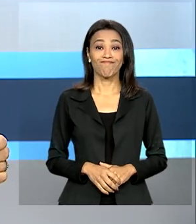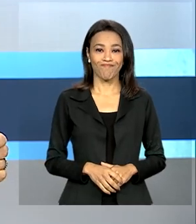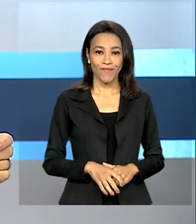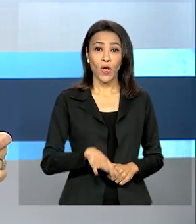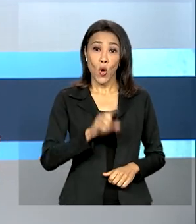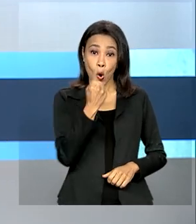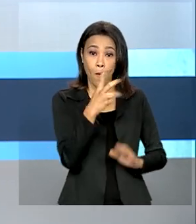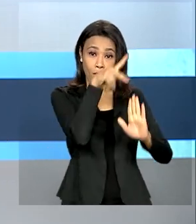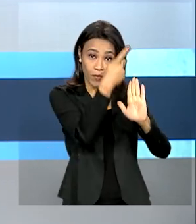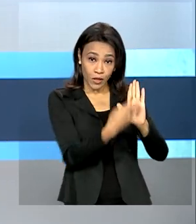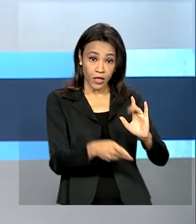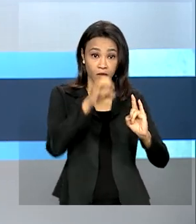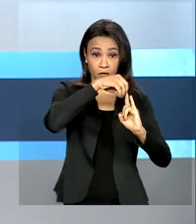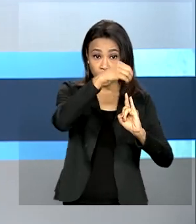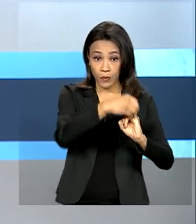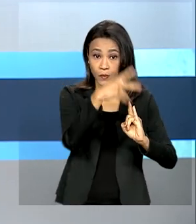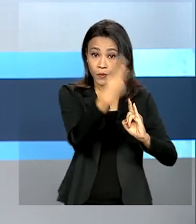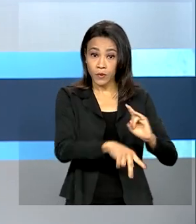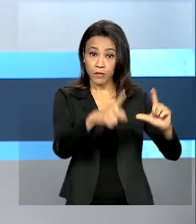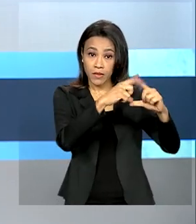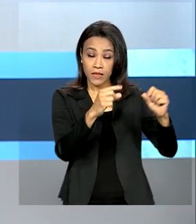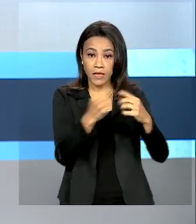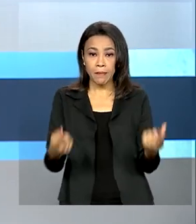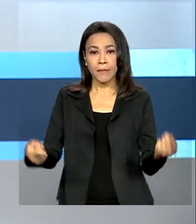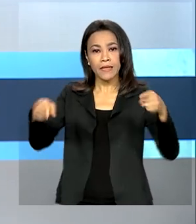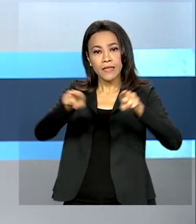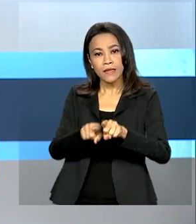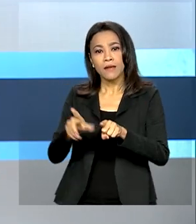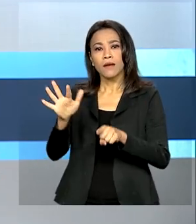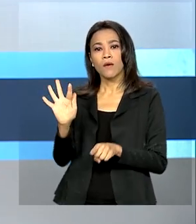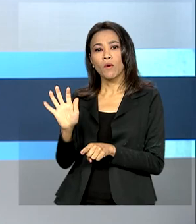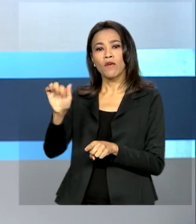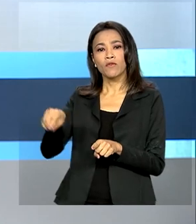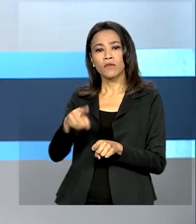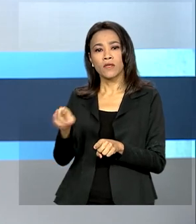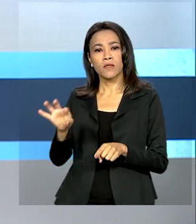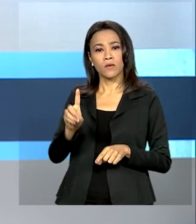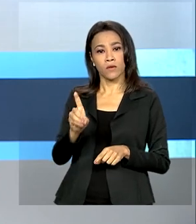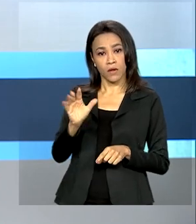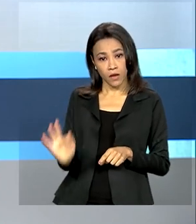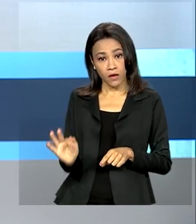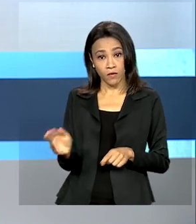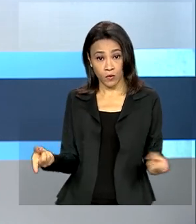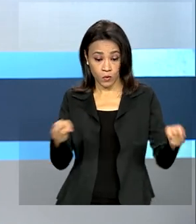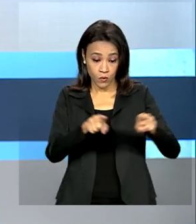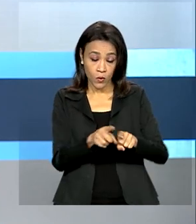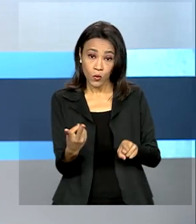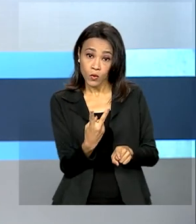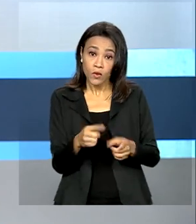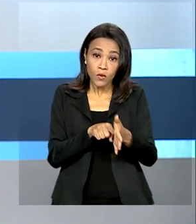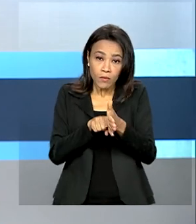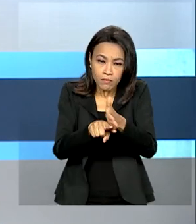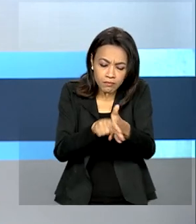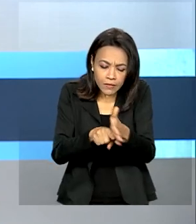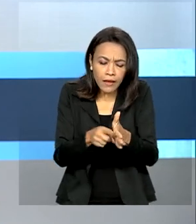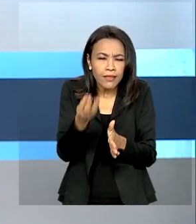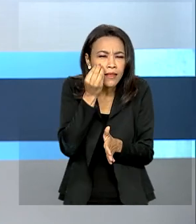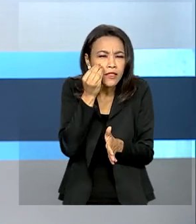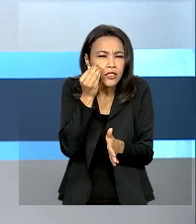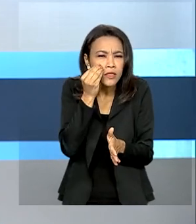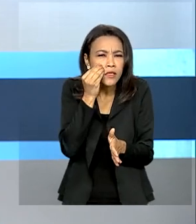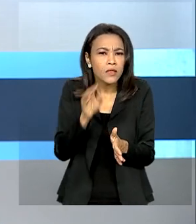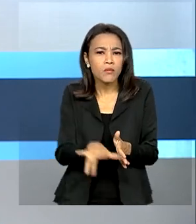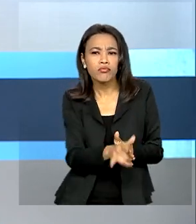Um projeto da Fiocruz Brasília, em parceria com a Fundação de Apoio à Pesquisa do Distrito Federal, está testando o transporte de